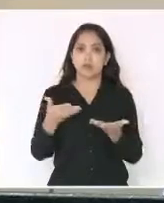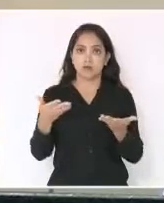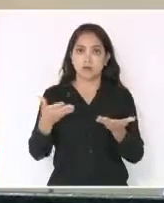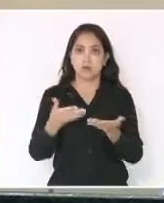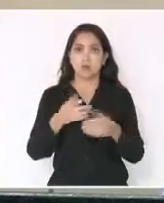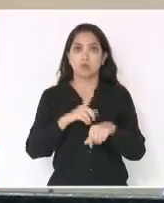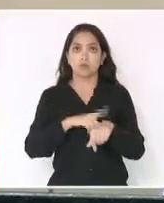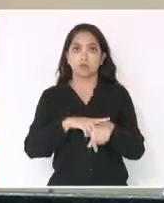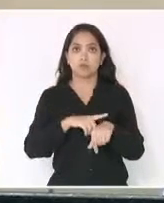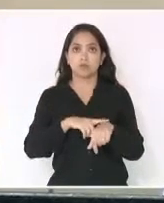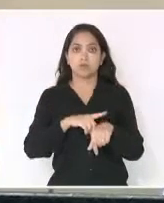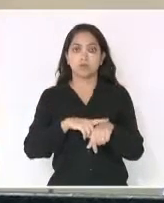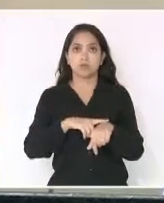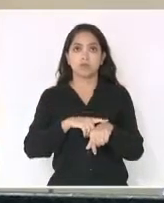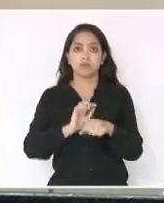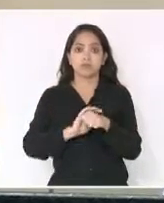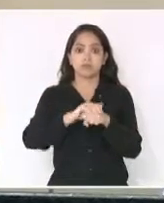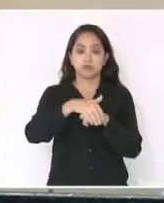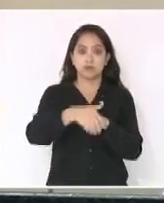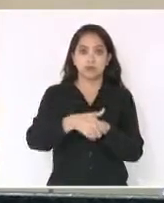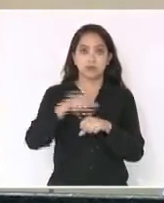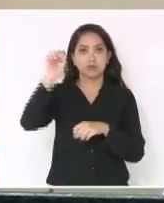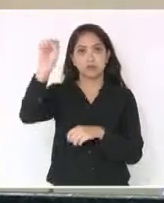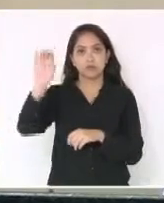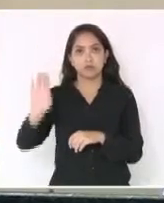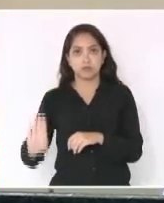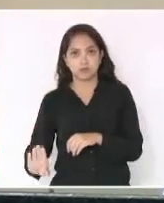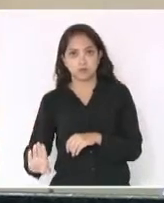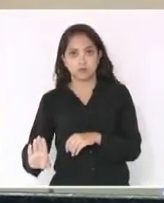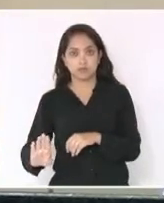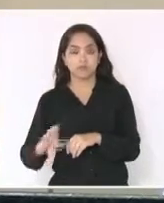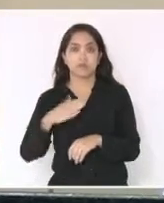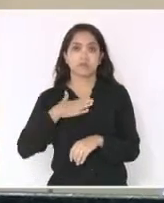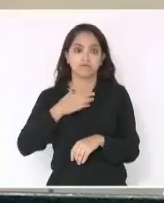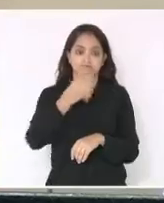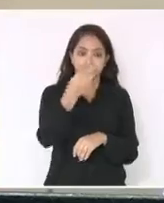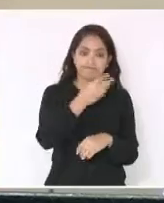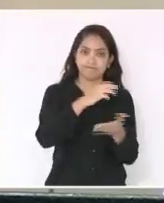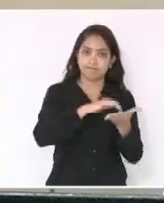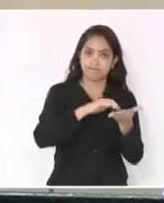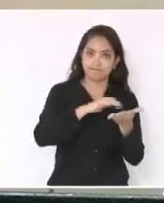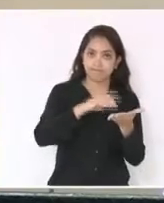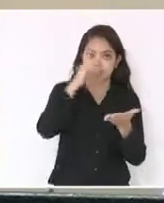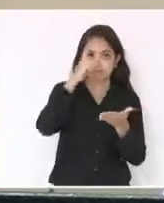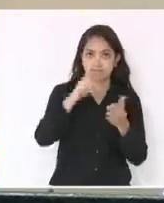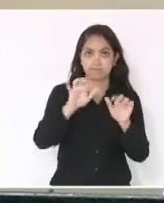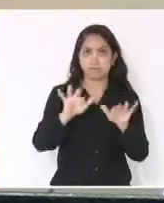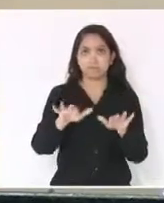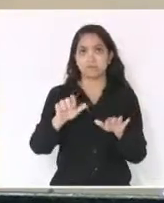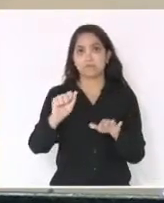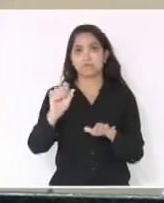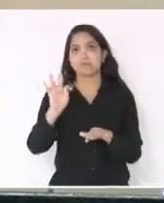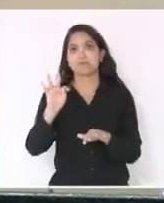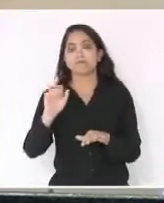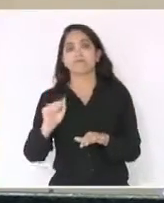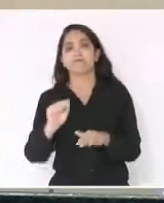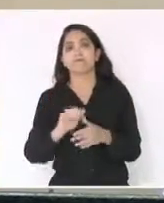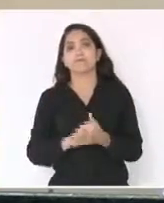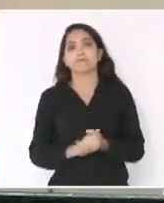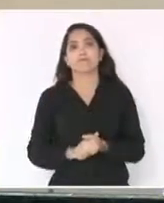horas no município de são bento do sul para conquistar o 3º secretário e aveia presente a